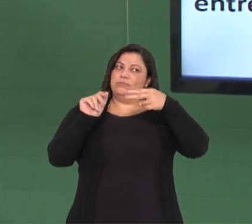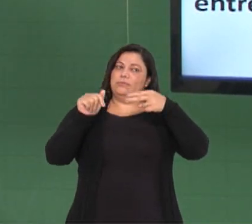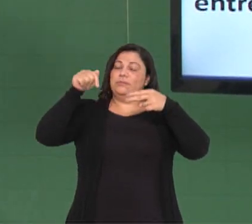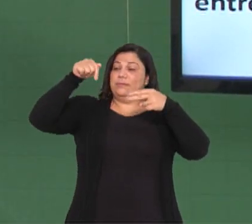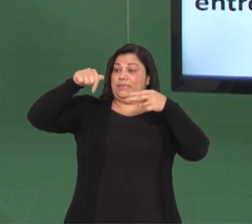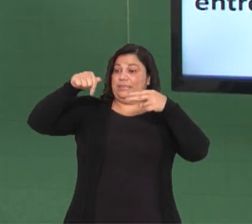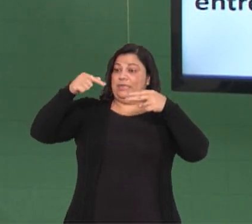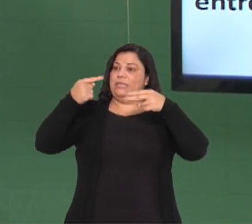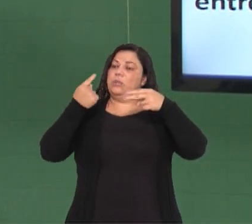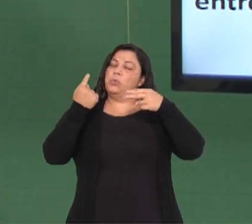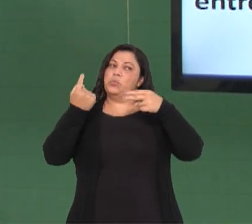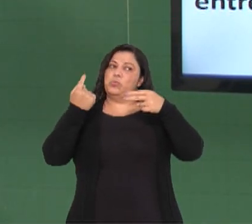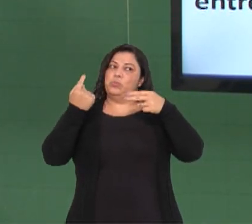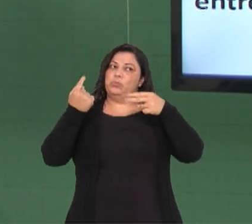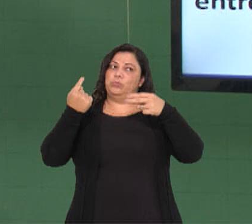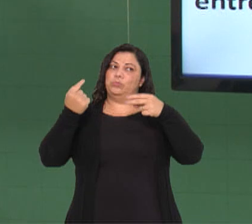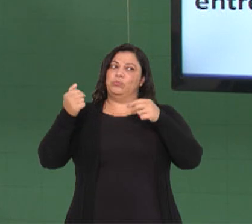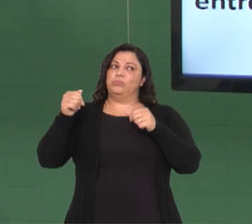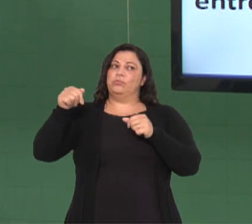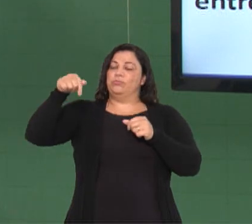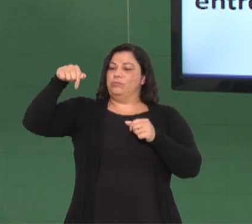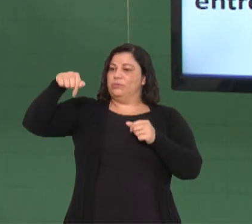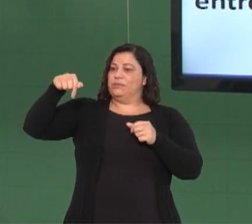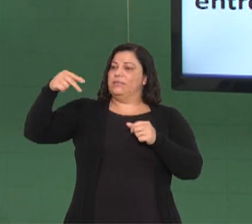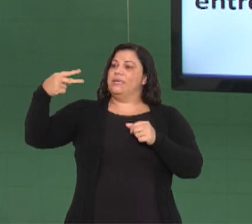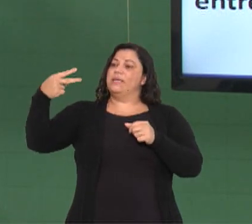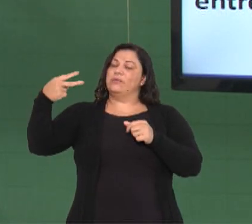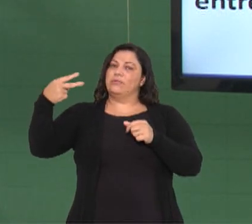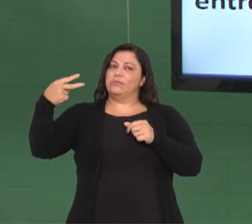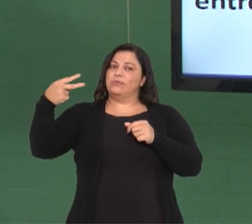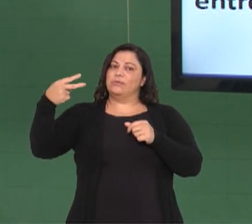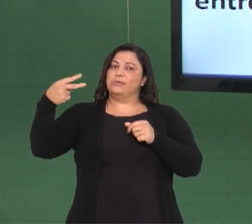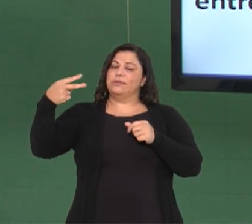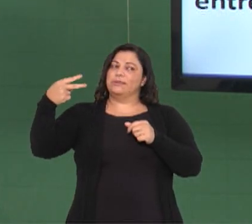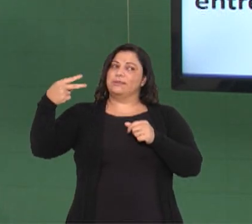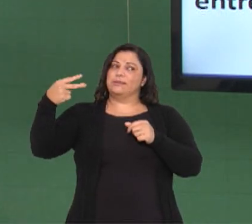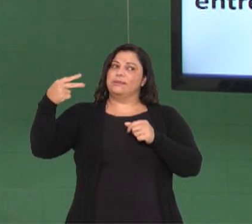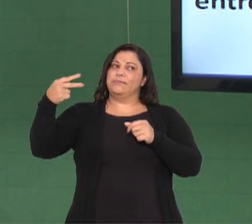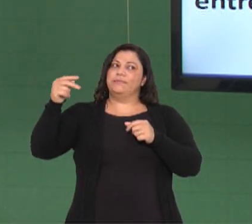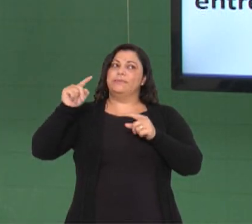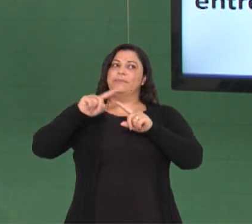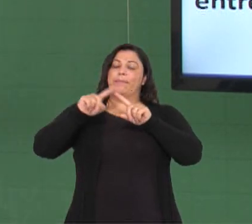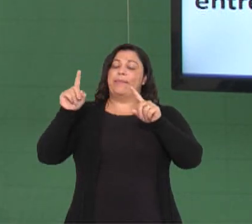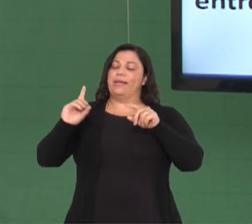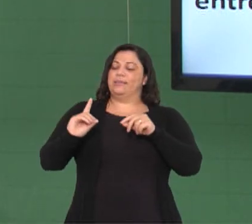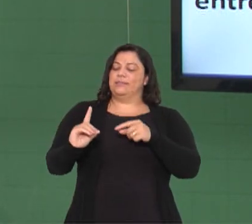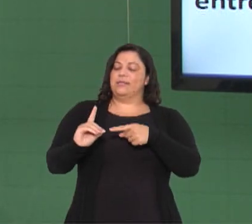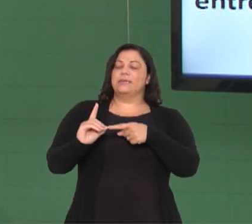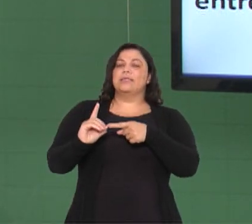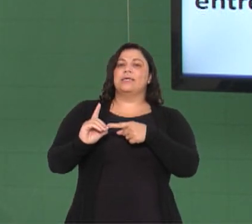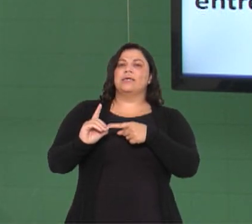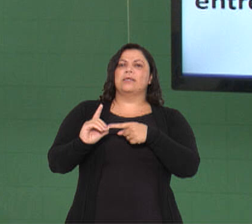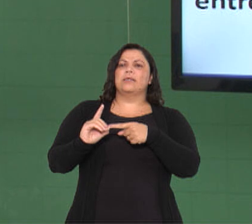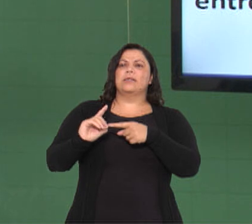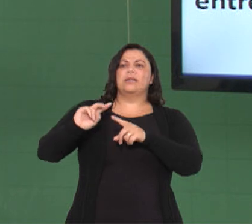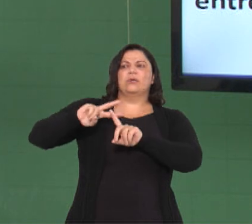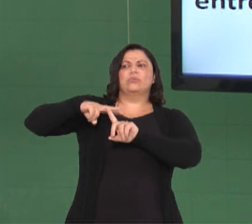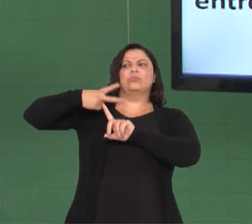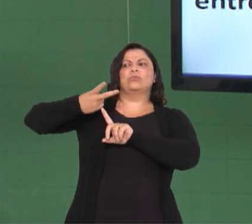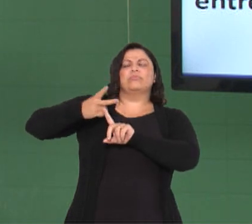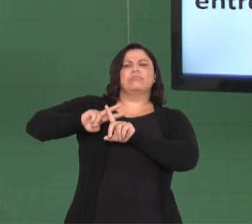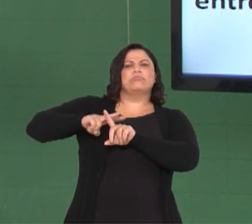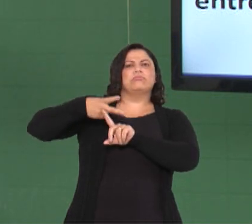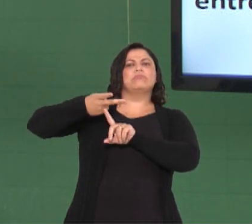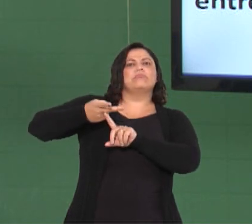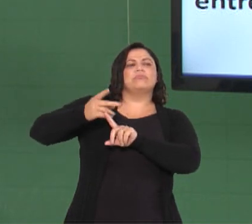sendo Q1, Q2 continua sendo Q2, mas a distância entre essas cargas agora vai duplicar. Então